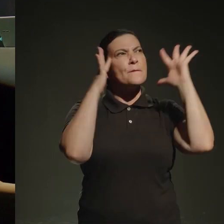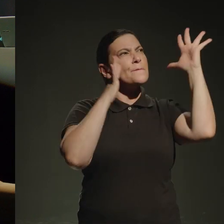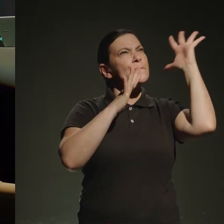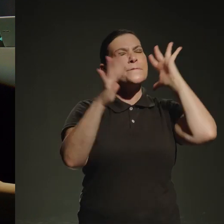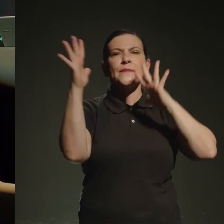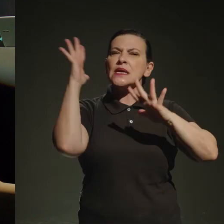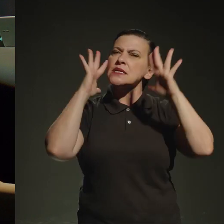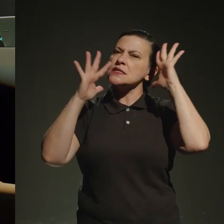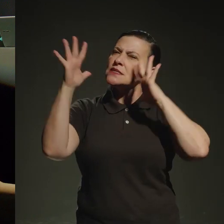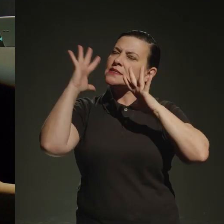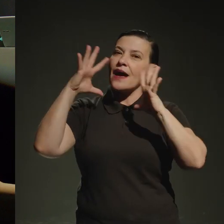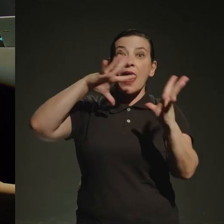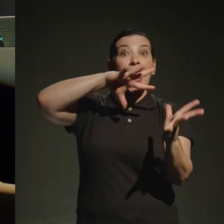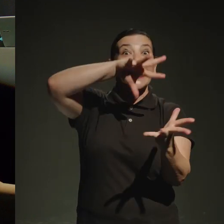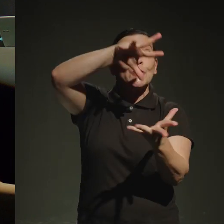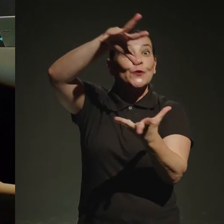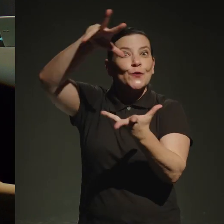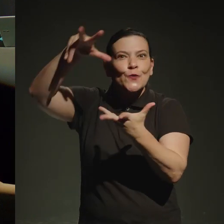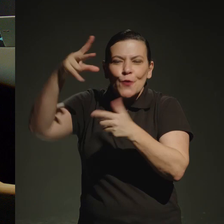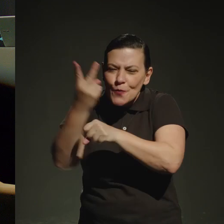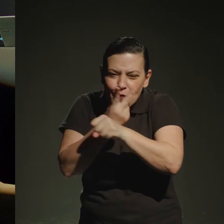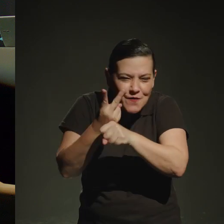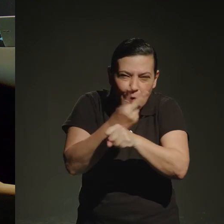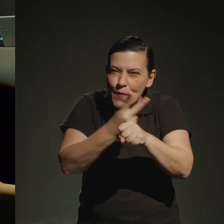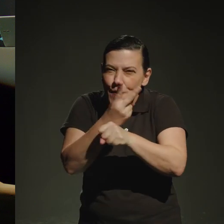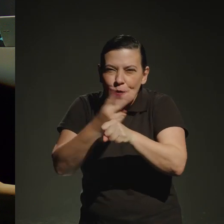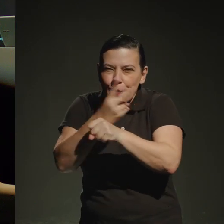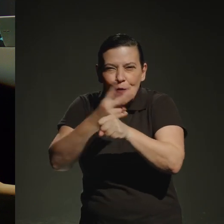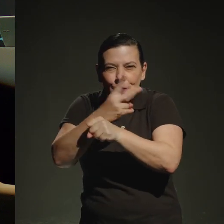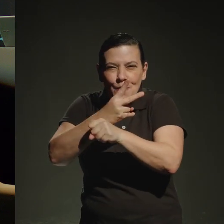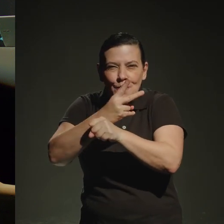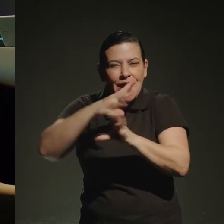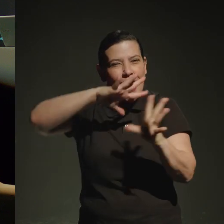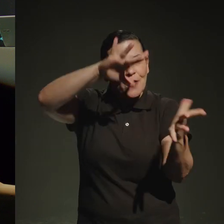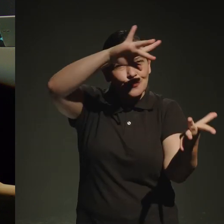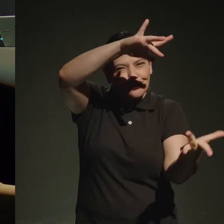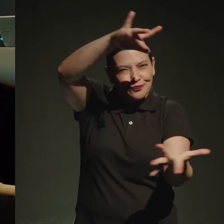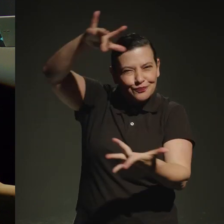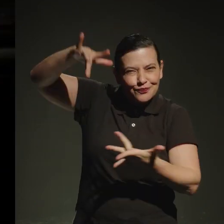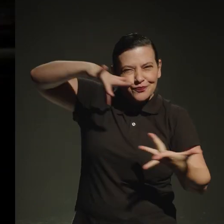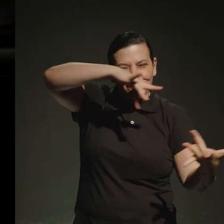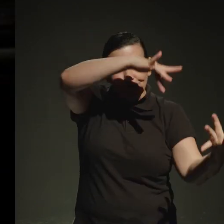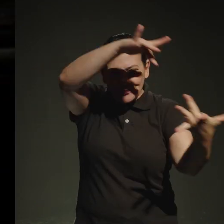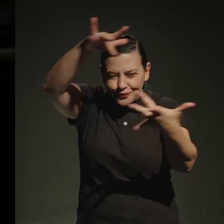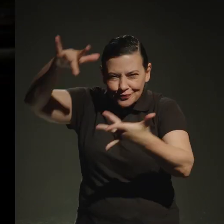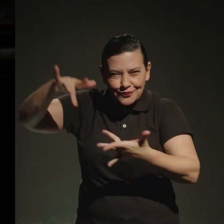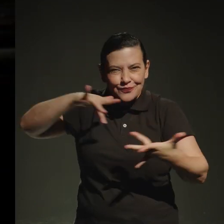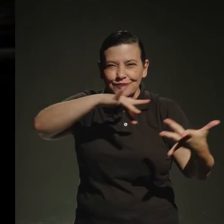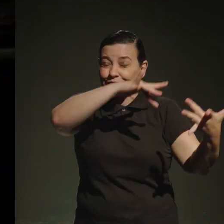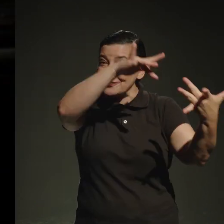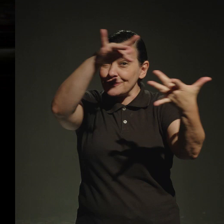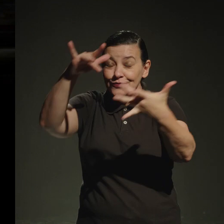é difícil começar, eu... Deixa eu ver. Quem sabe aqui no globo tem alguma ideia. Ele gira o